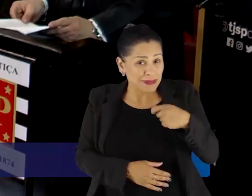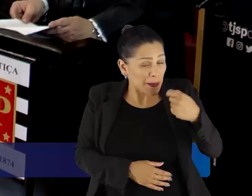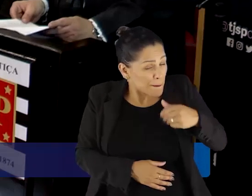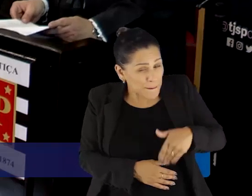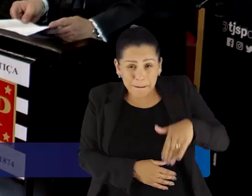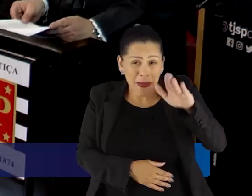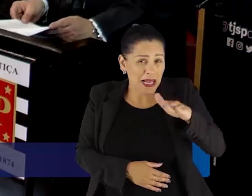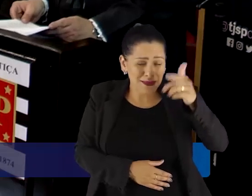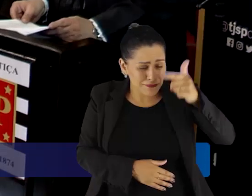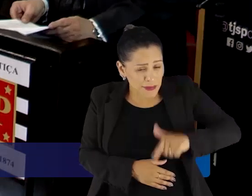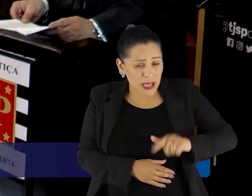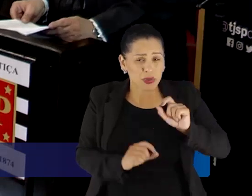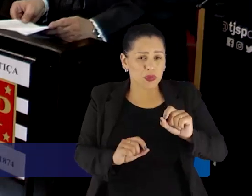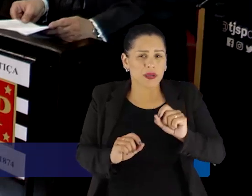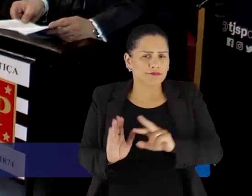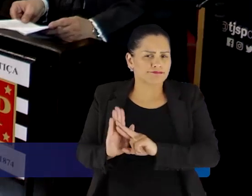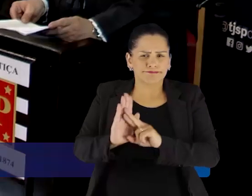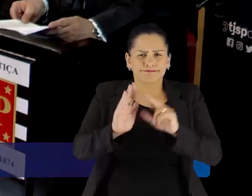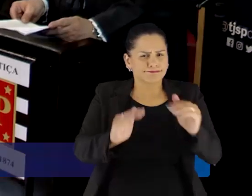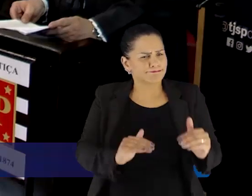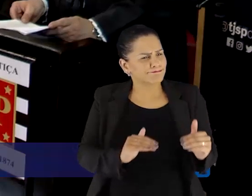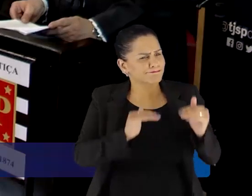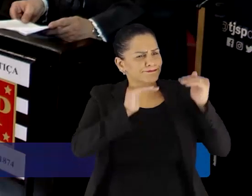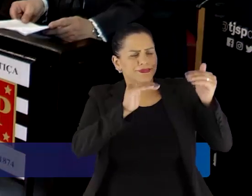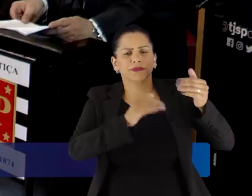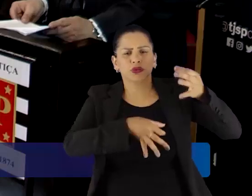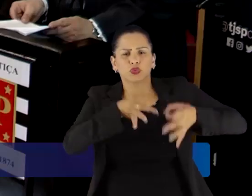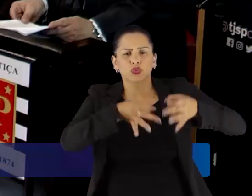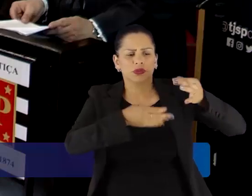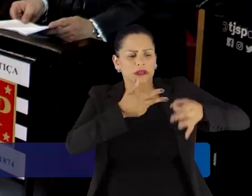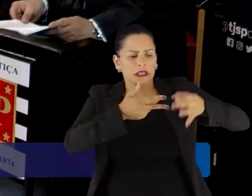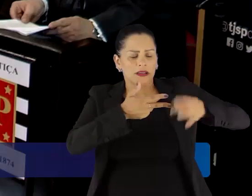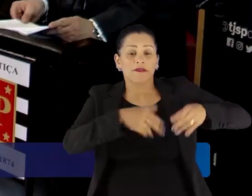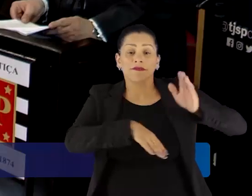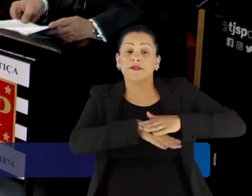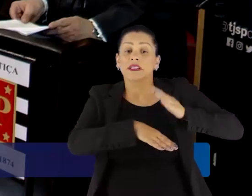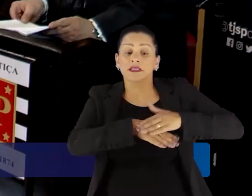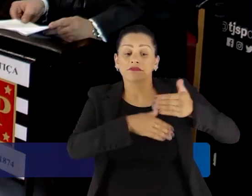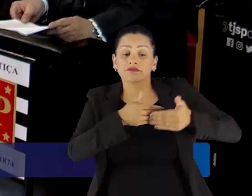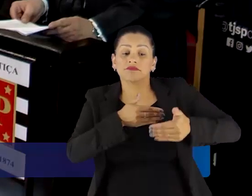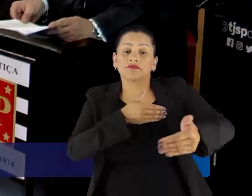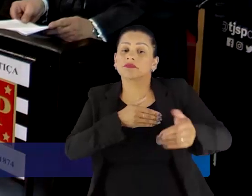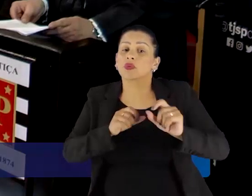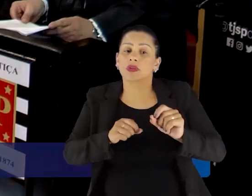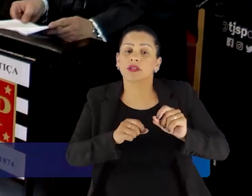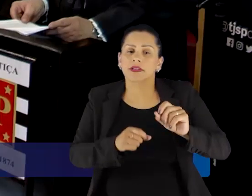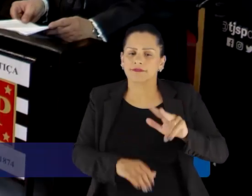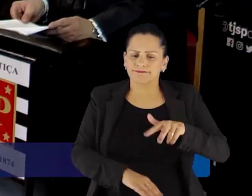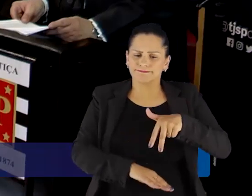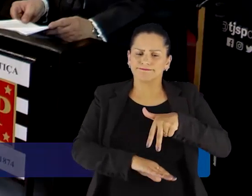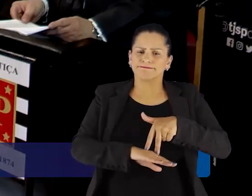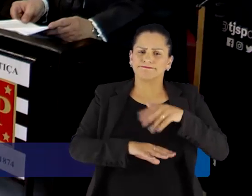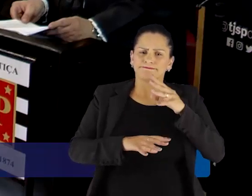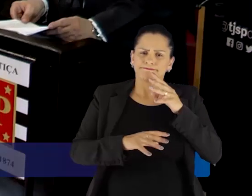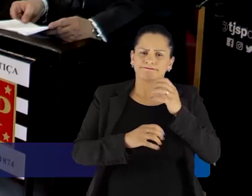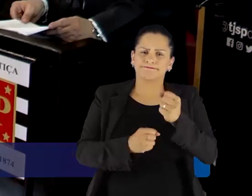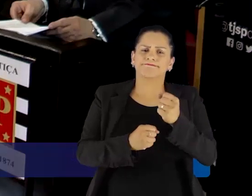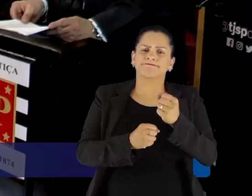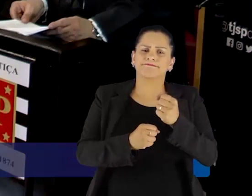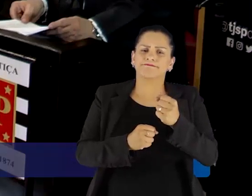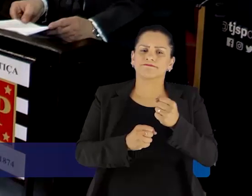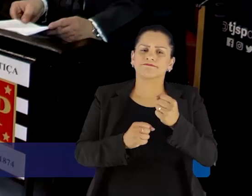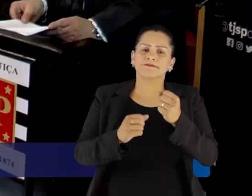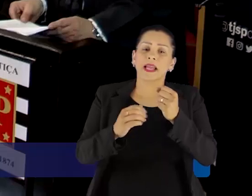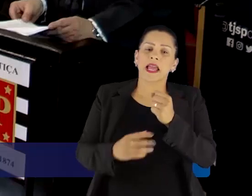uma representação altiva do Poder Judiciário que há de se realizar com a firmeza proporcional a